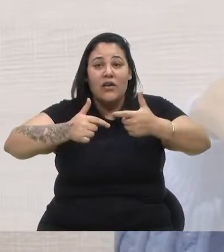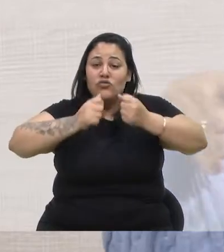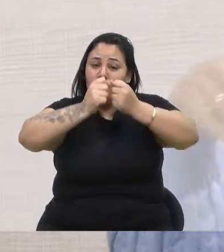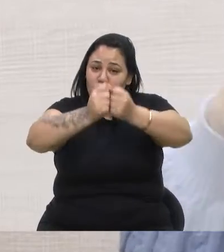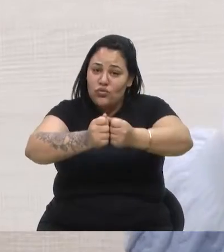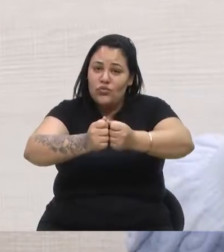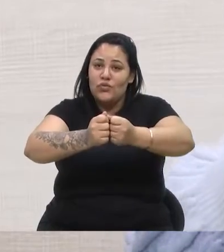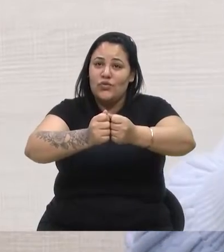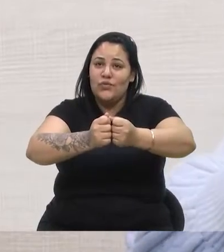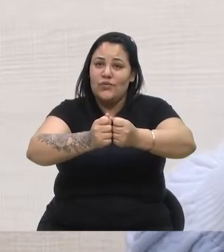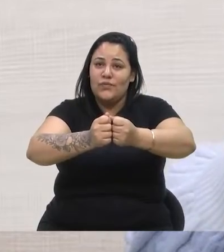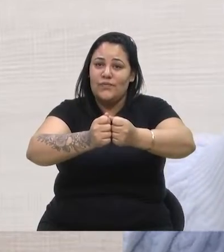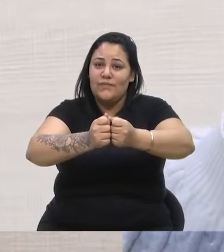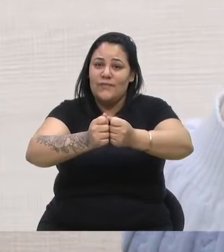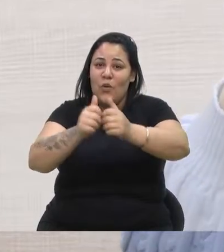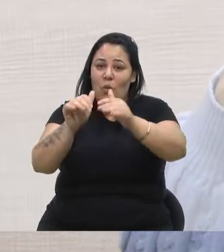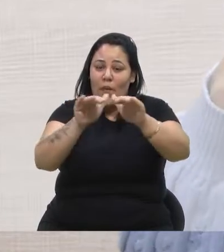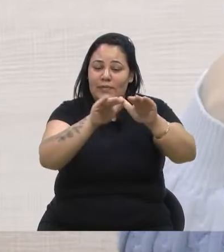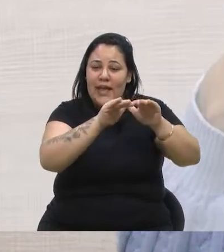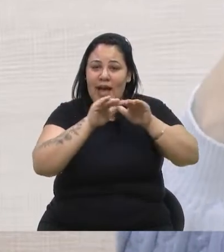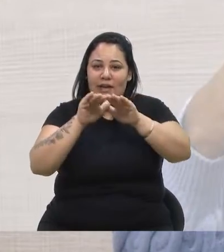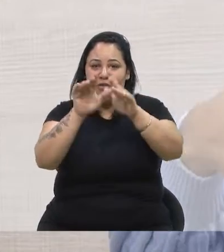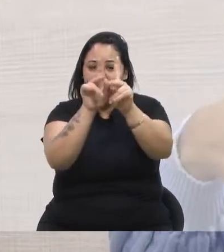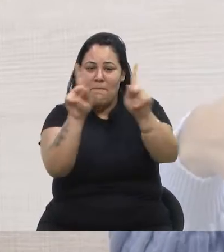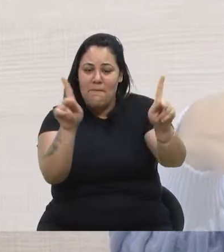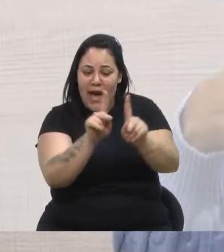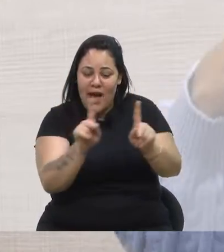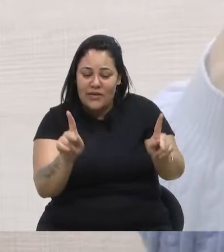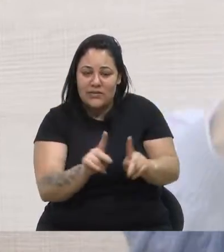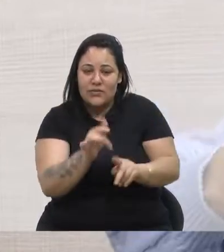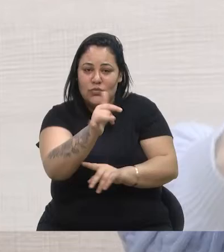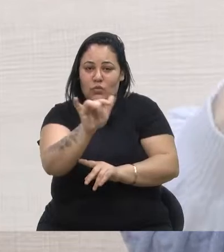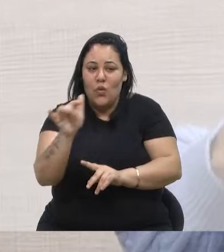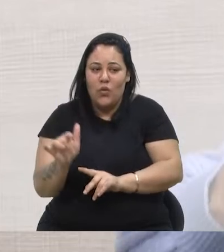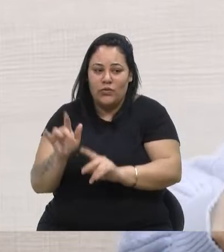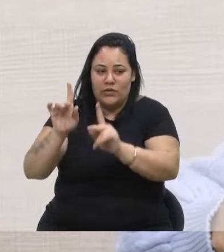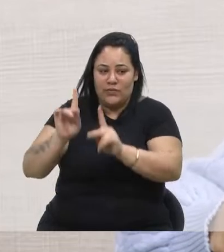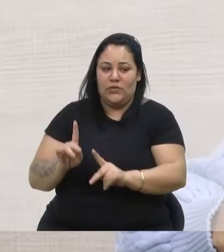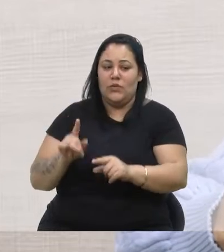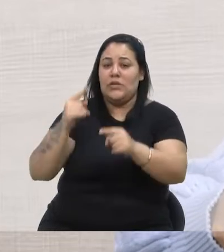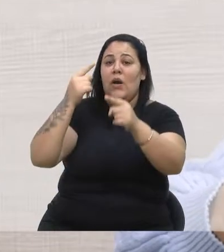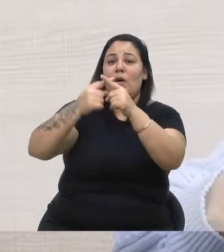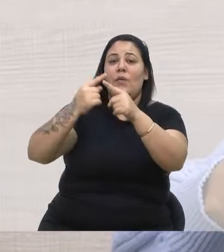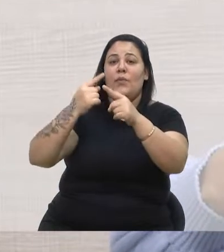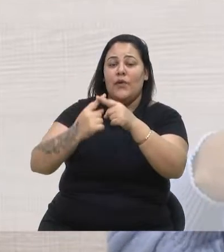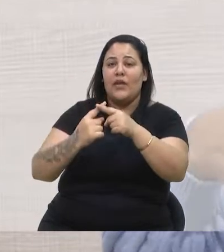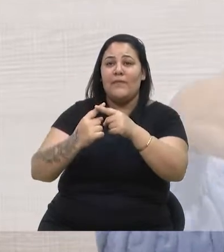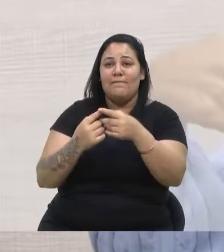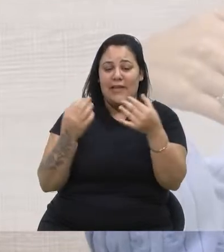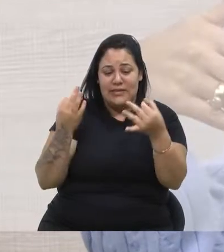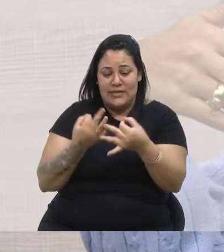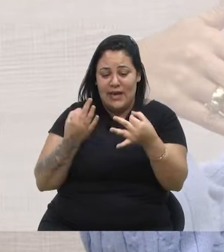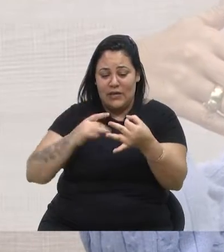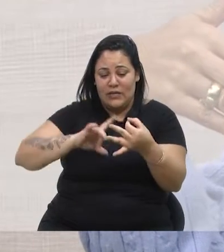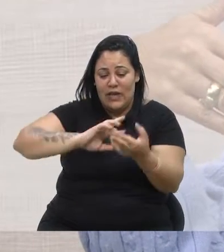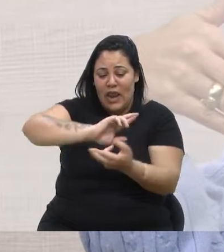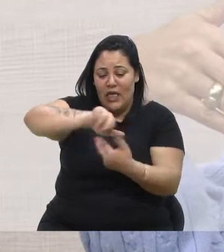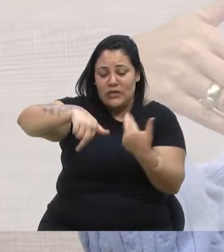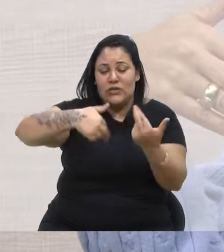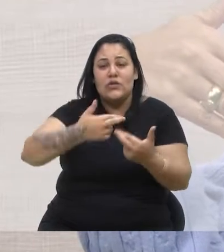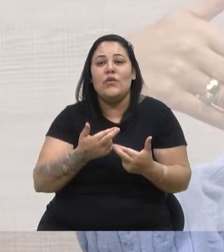viver e trabalhar em harmonia, essa palavra harmonia, ela está bem pensada e colocada, porque